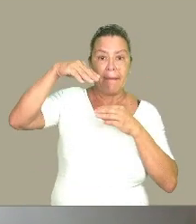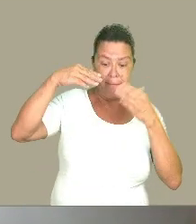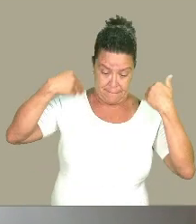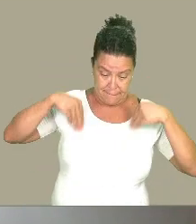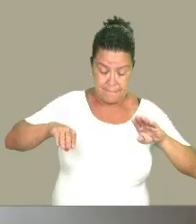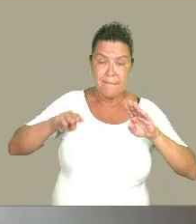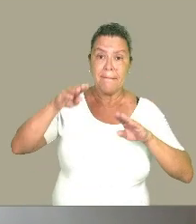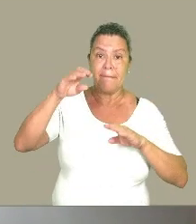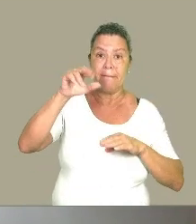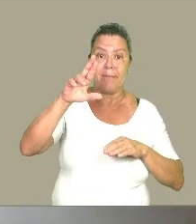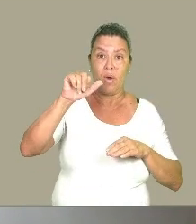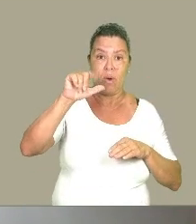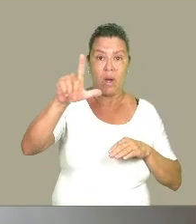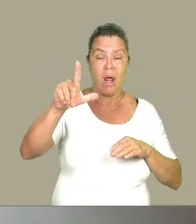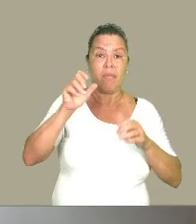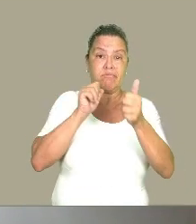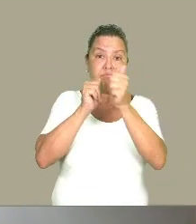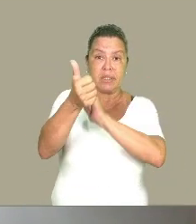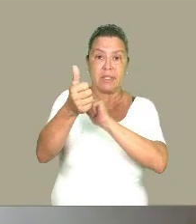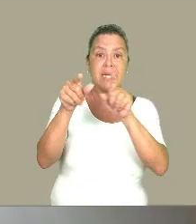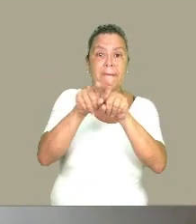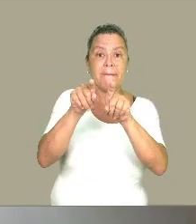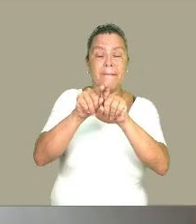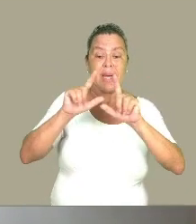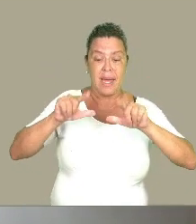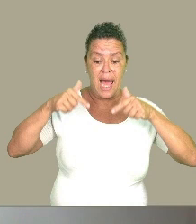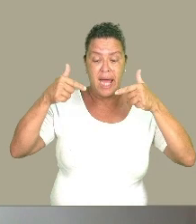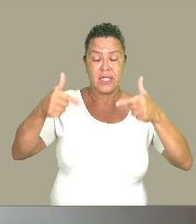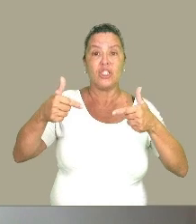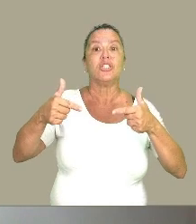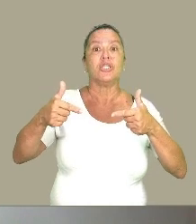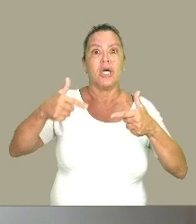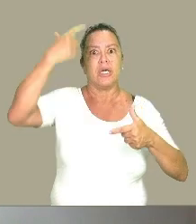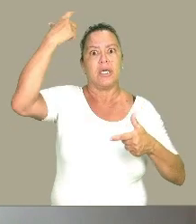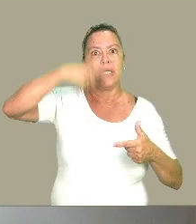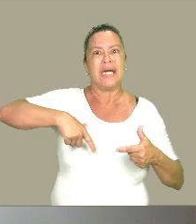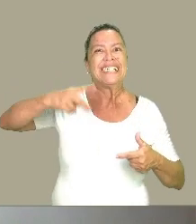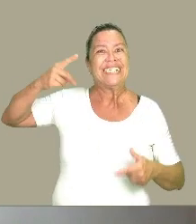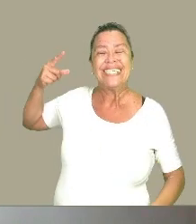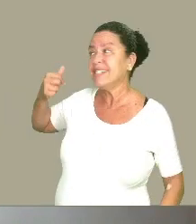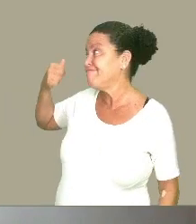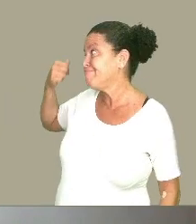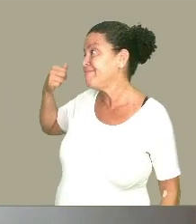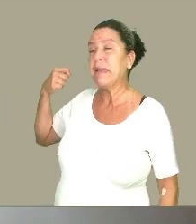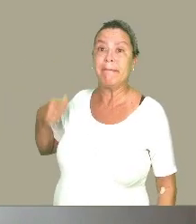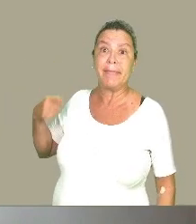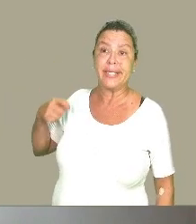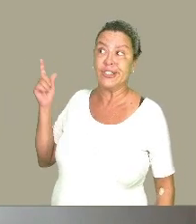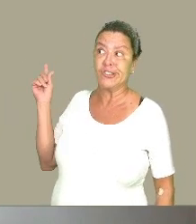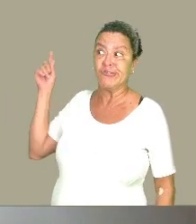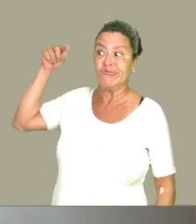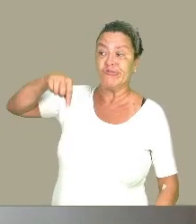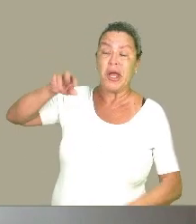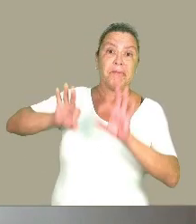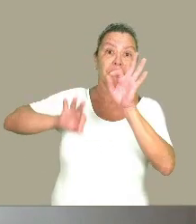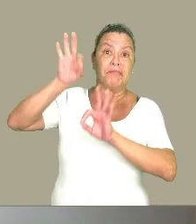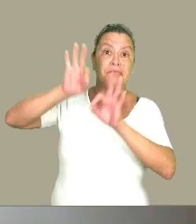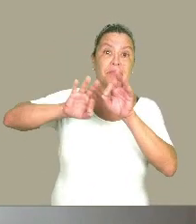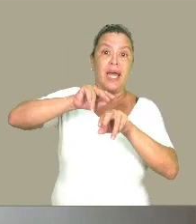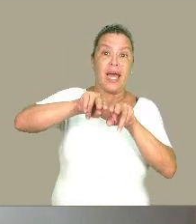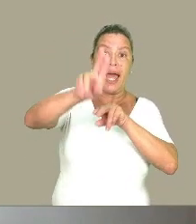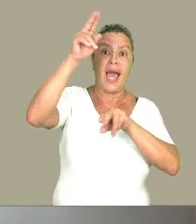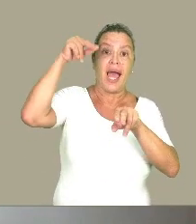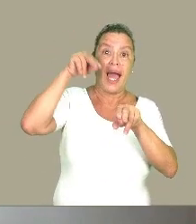muito conturbada por conta de atitudes que tomaram em vidas anteriores e que vão ter o seu planejamento